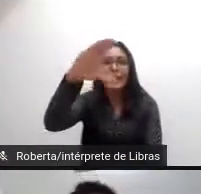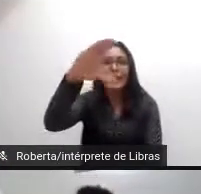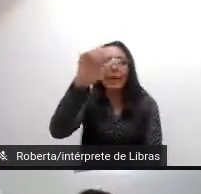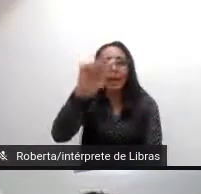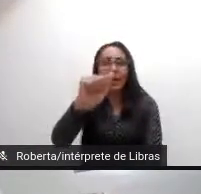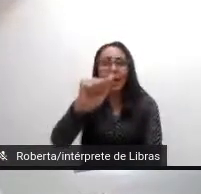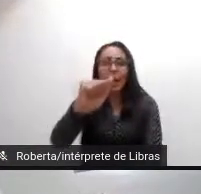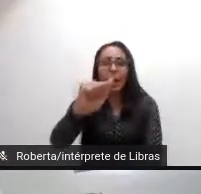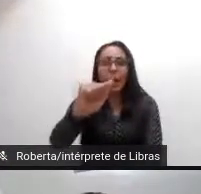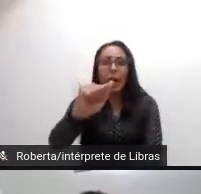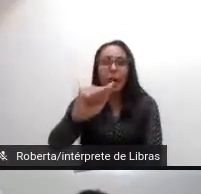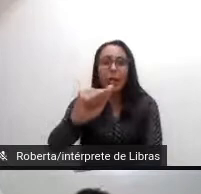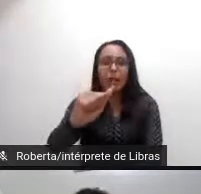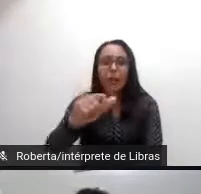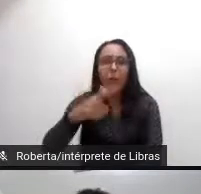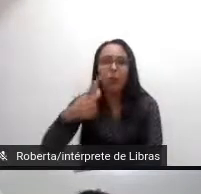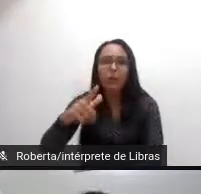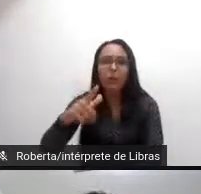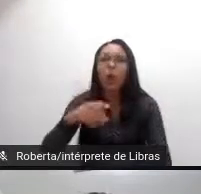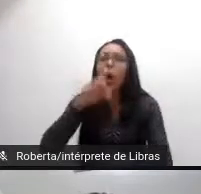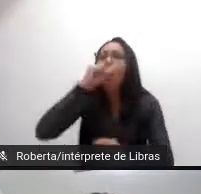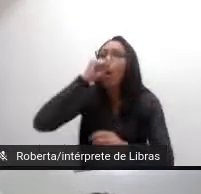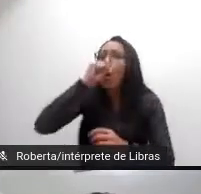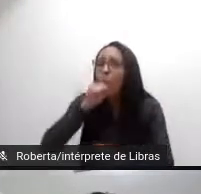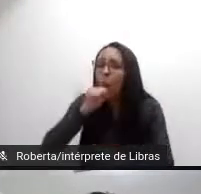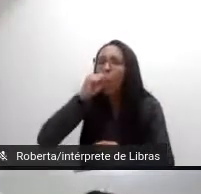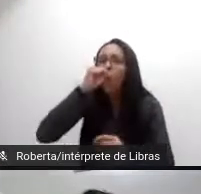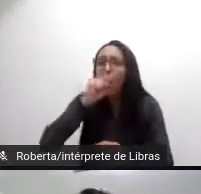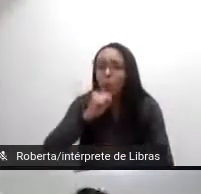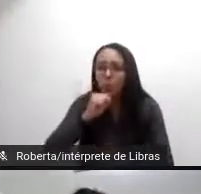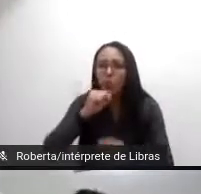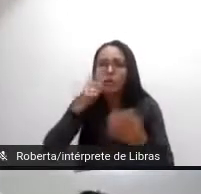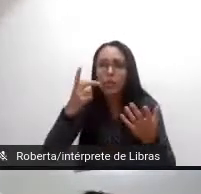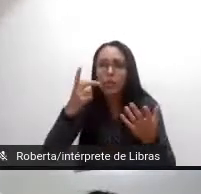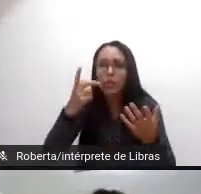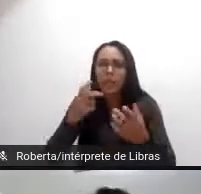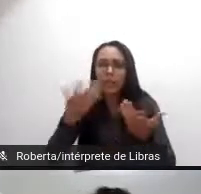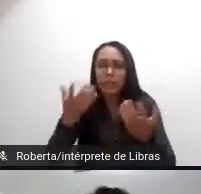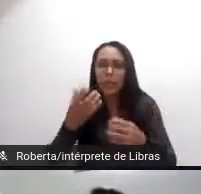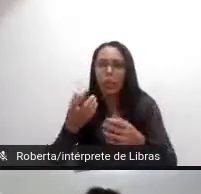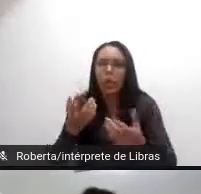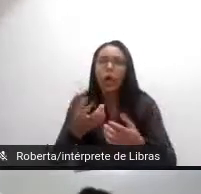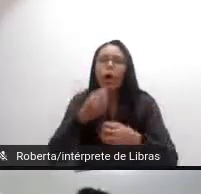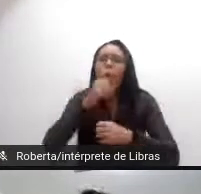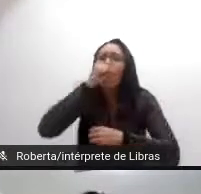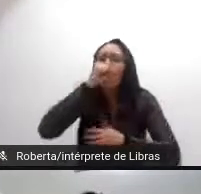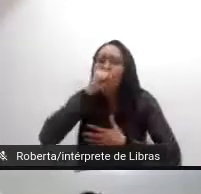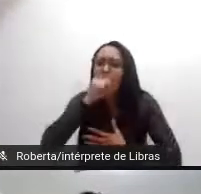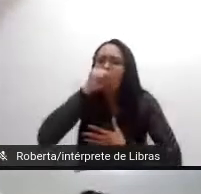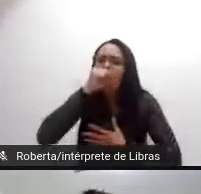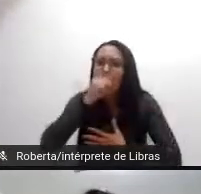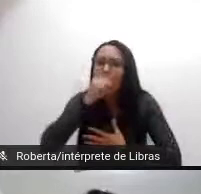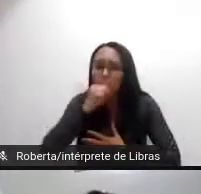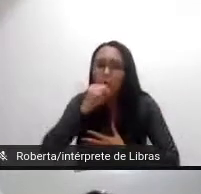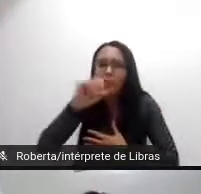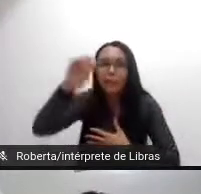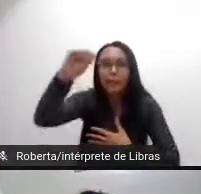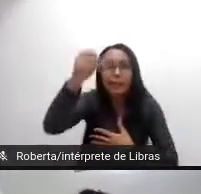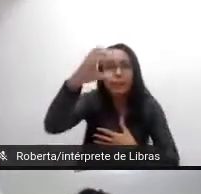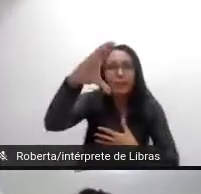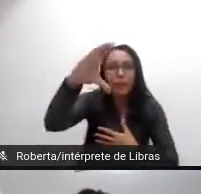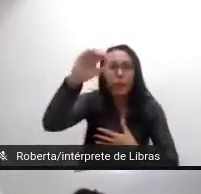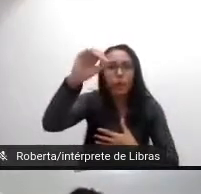muita secreção. Sabe aquela tosse que a gente tem quando está com alergia a alguma coisa, que você tosse bem seco, que chega a dói